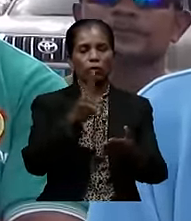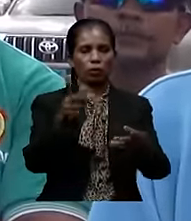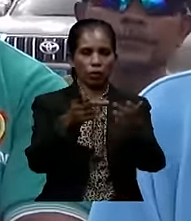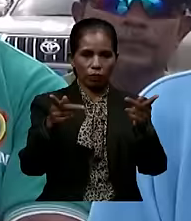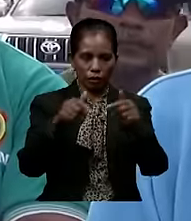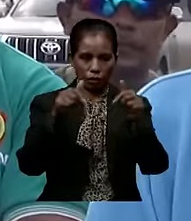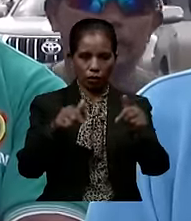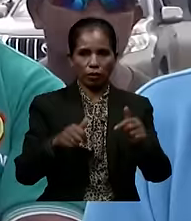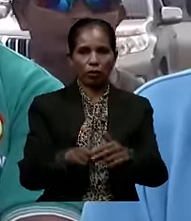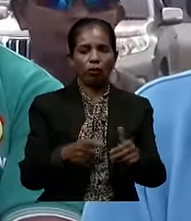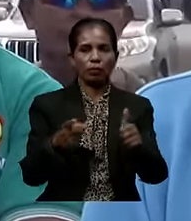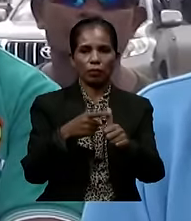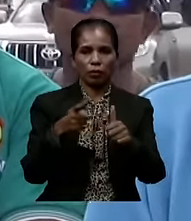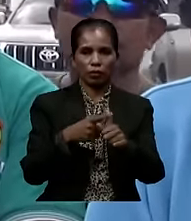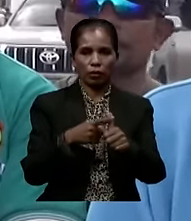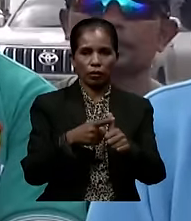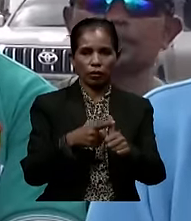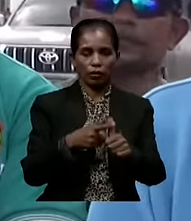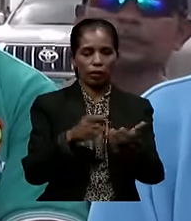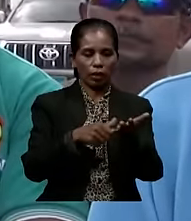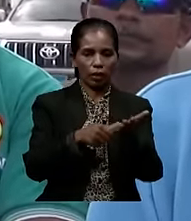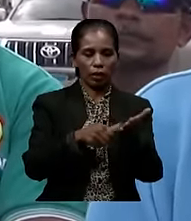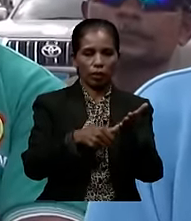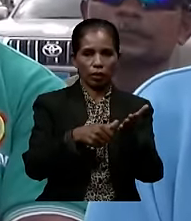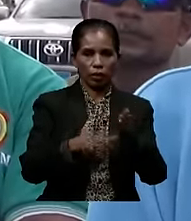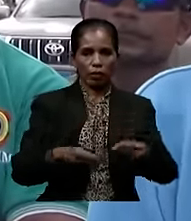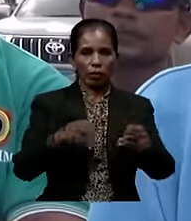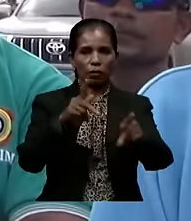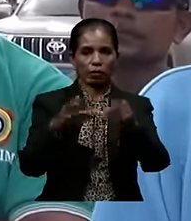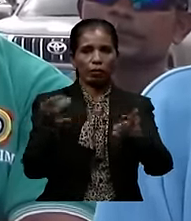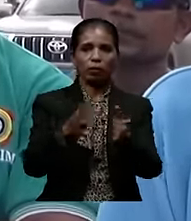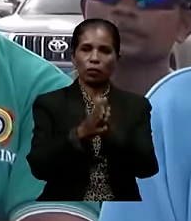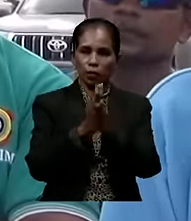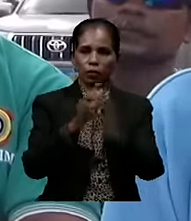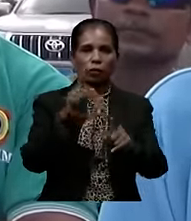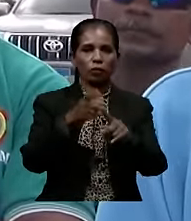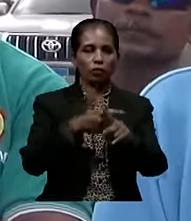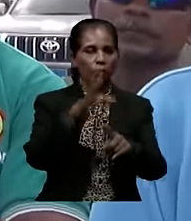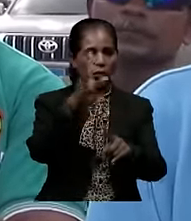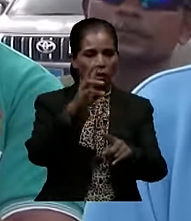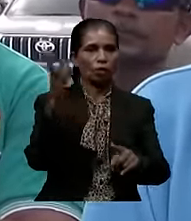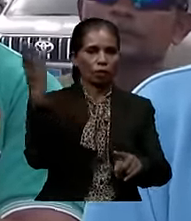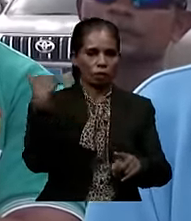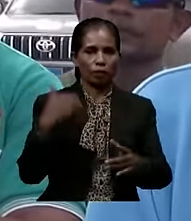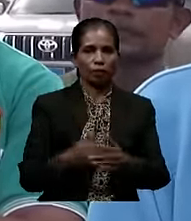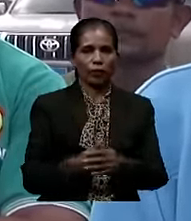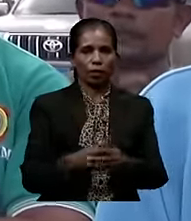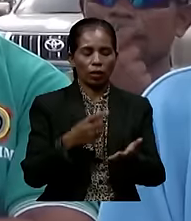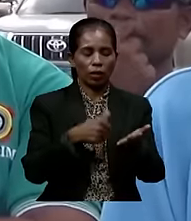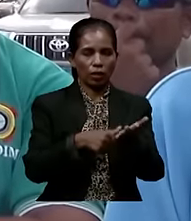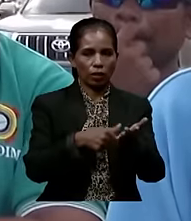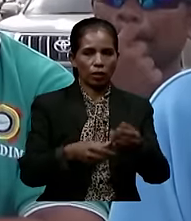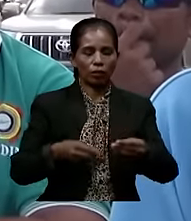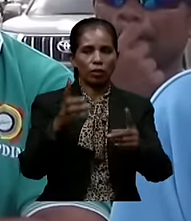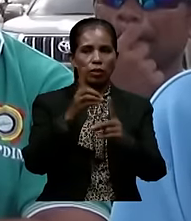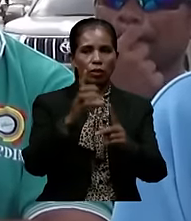ne iya primeiro liu notificação sir mai nene ba ke sna sir ita husu iya fulang neng ni lara notificação saia dia